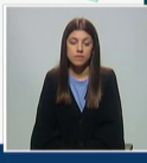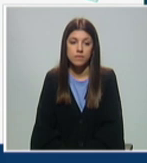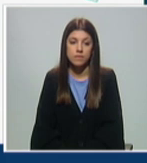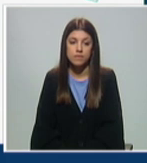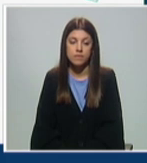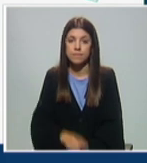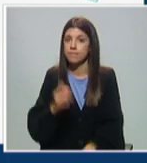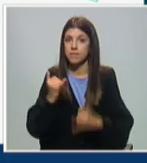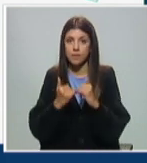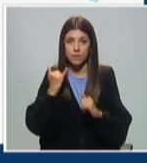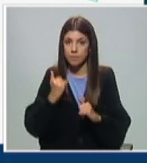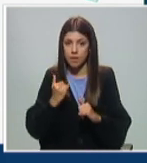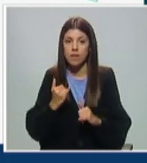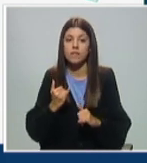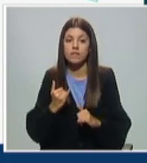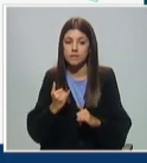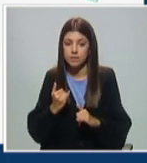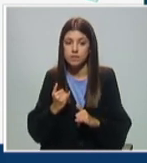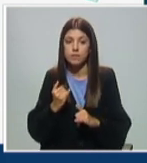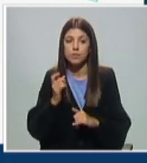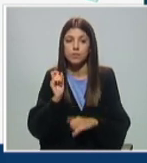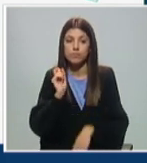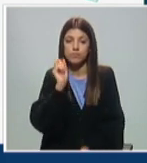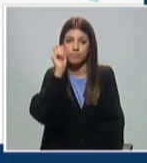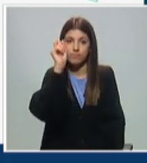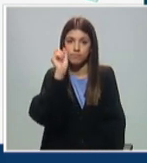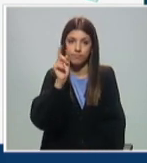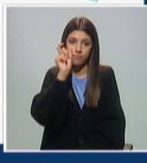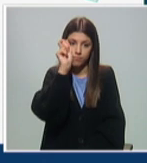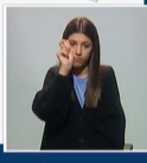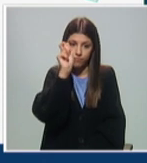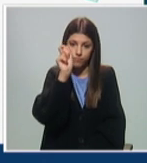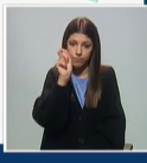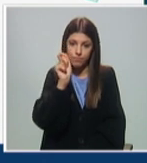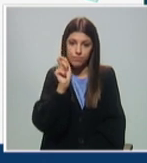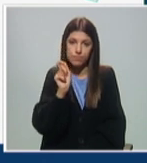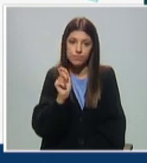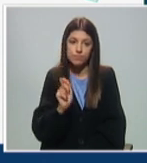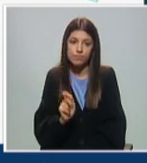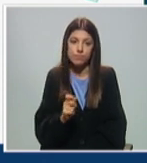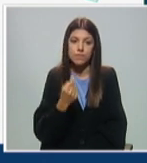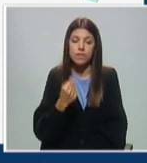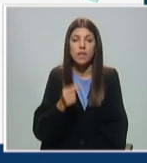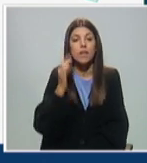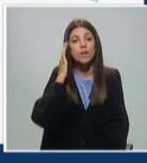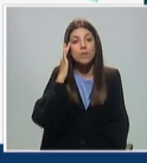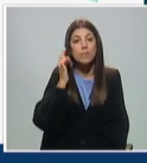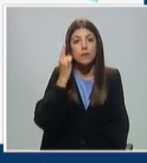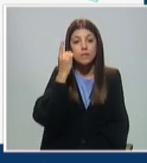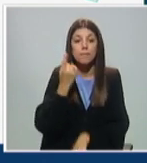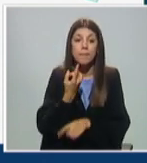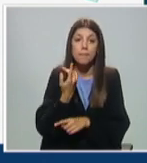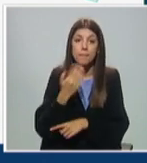e automaticamente seleciona-nos para o lado onde temos números, ou seja, para cima, mas não